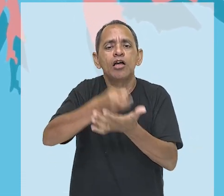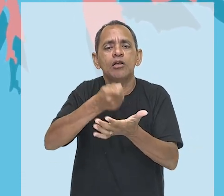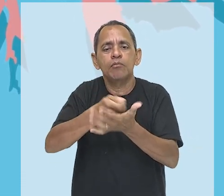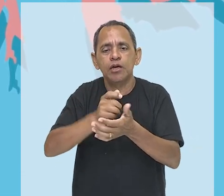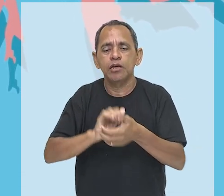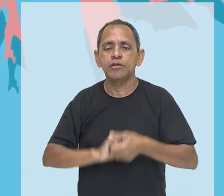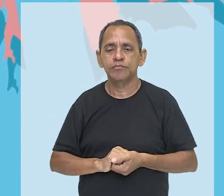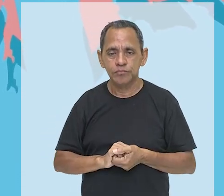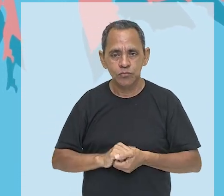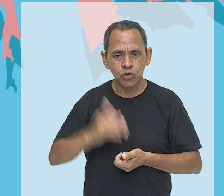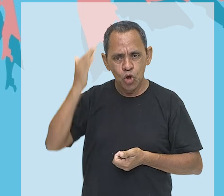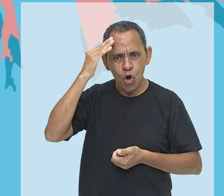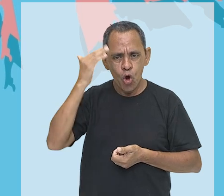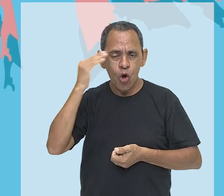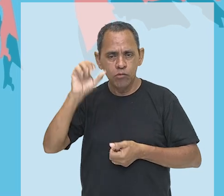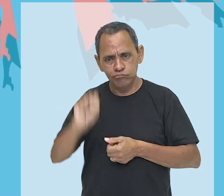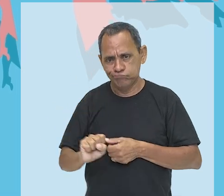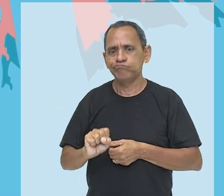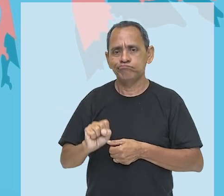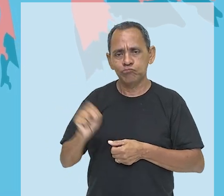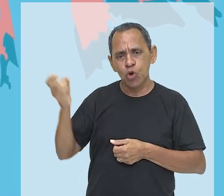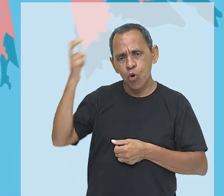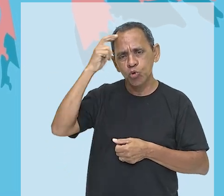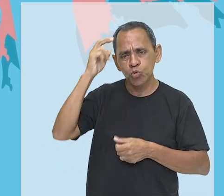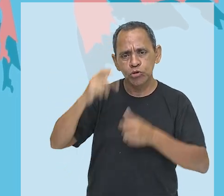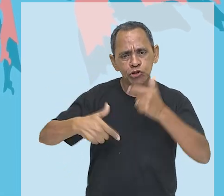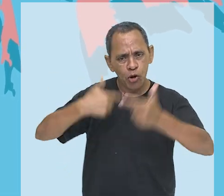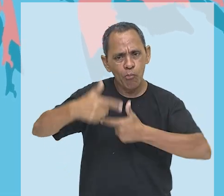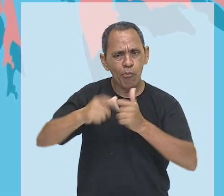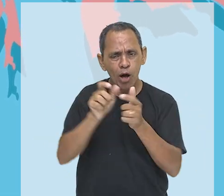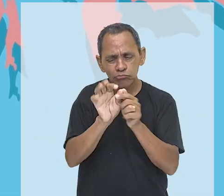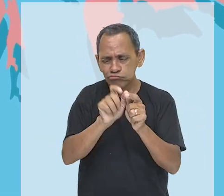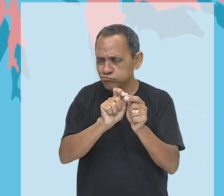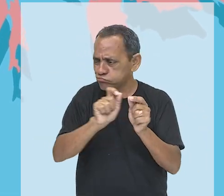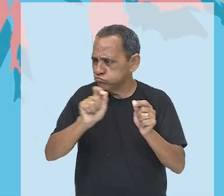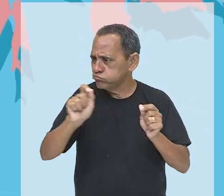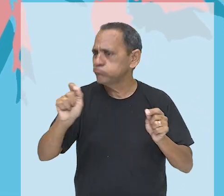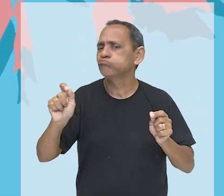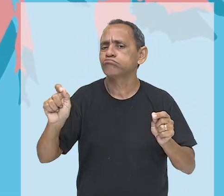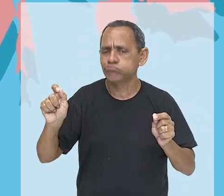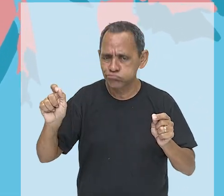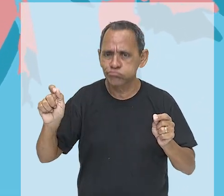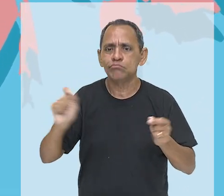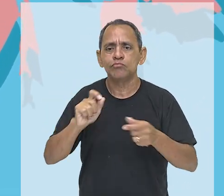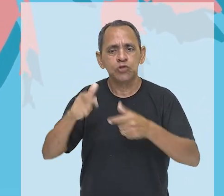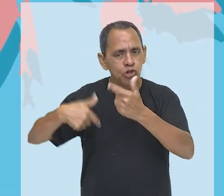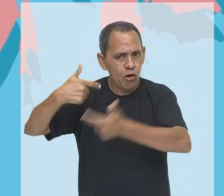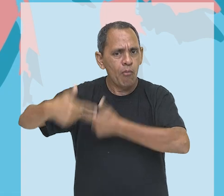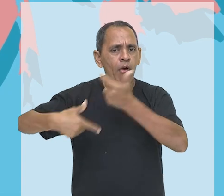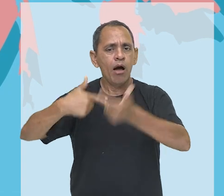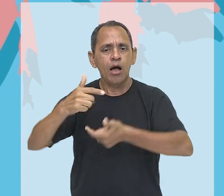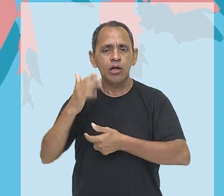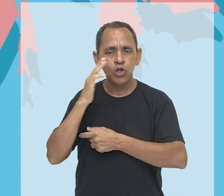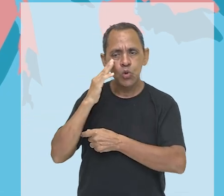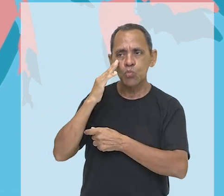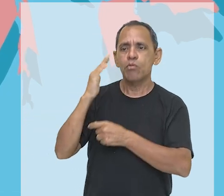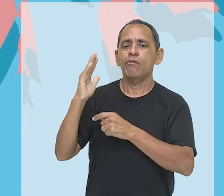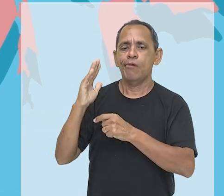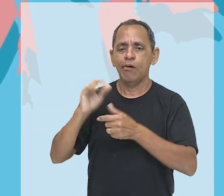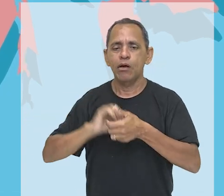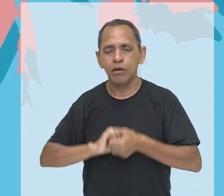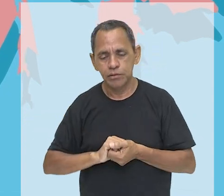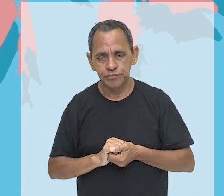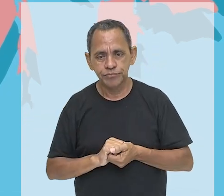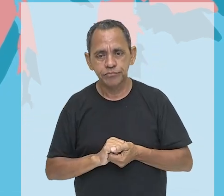uma forte cultura de trabalho, com longas horas de expediente e expectativas altas. Na Índia, o trabalho é visto